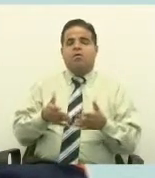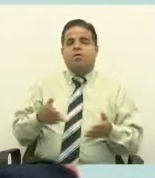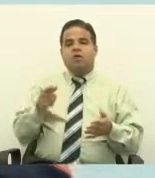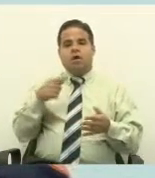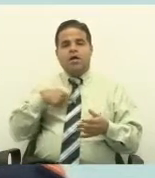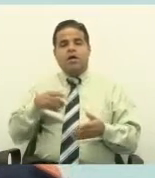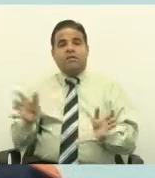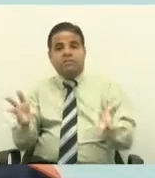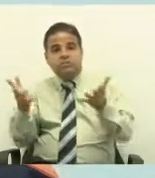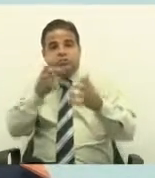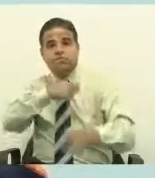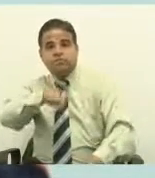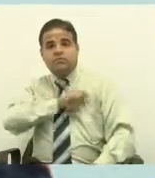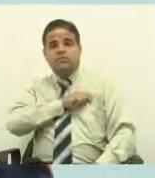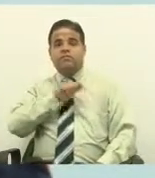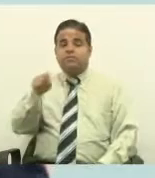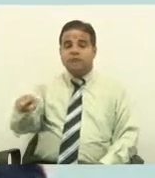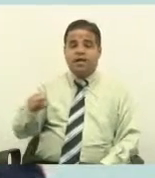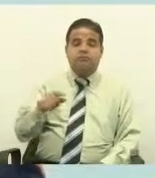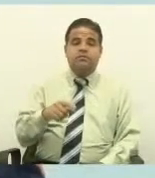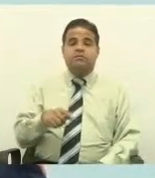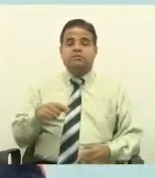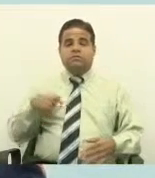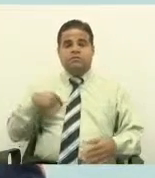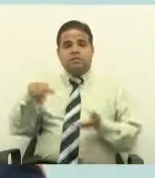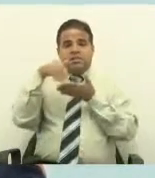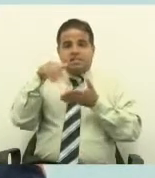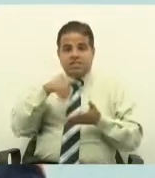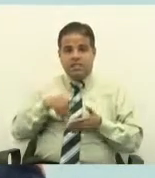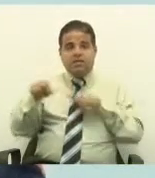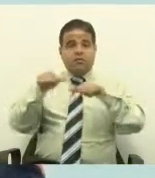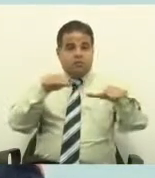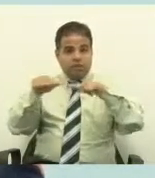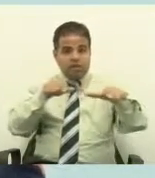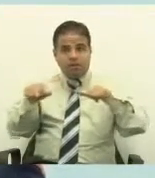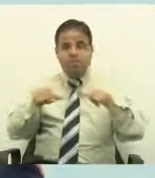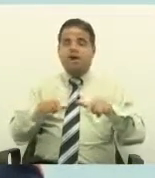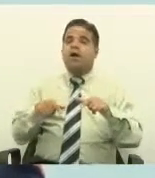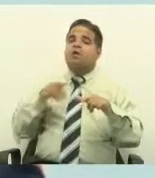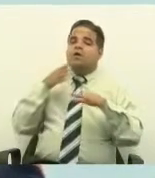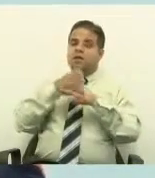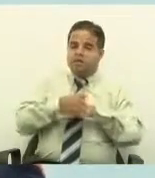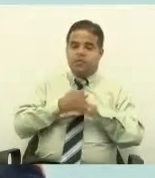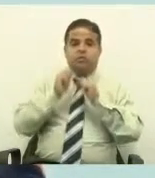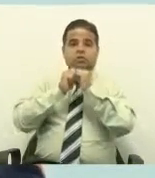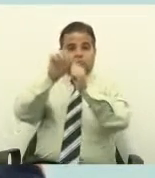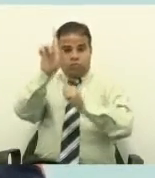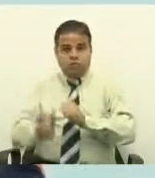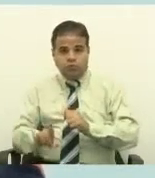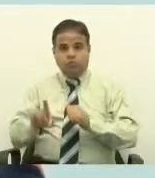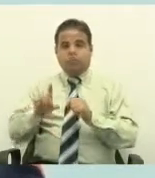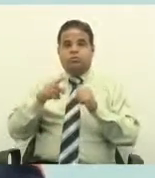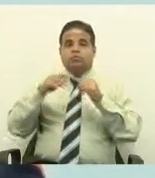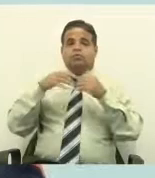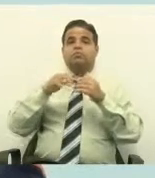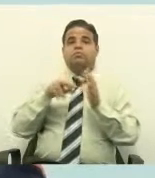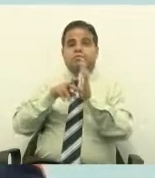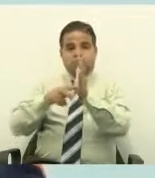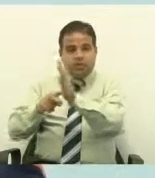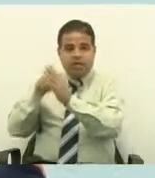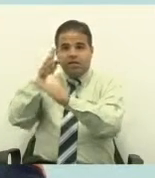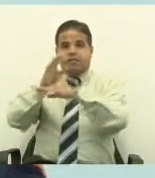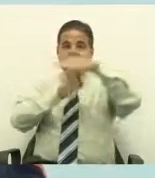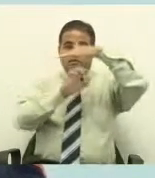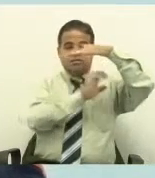incentivos fiscais. Né? E a Secretaria do Trabalho, ela ia com os diretores do sindicato até as